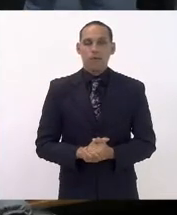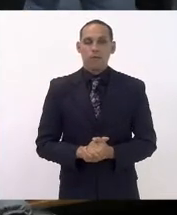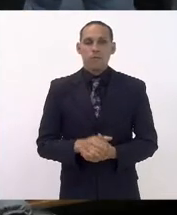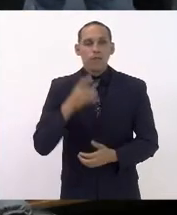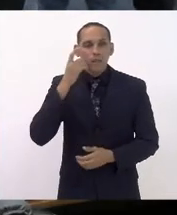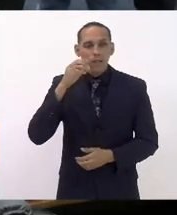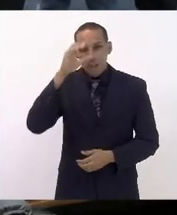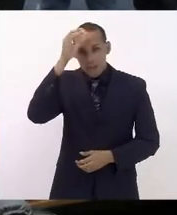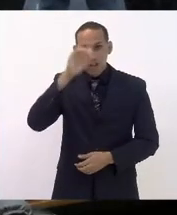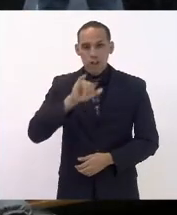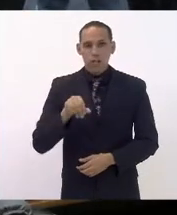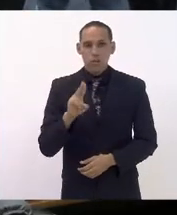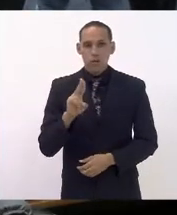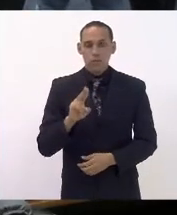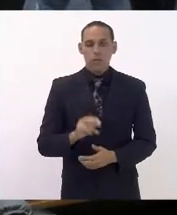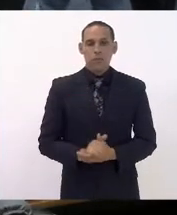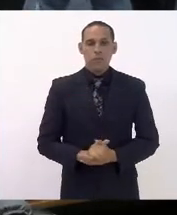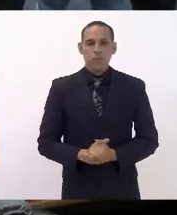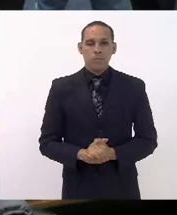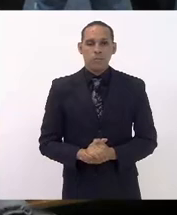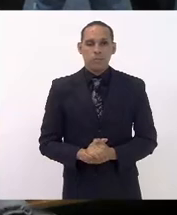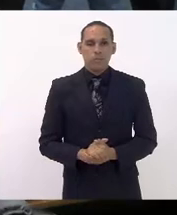Deputada Tia Ju.